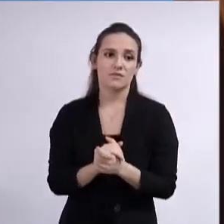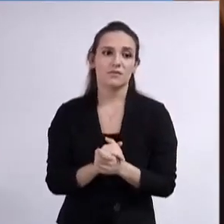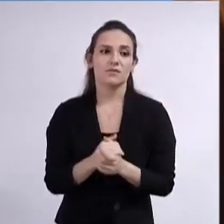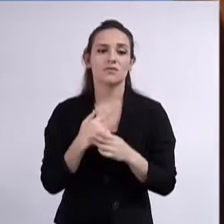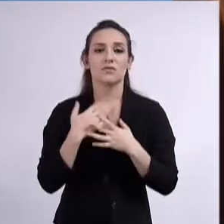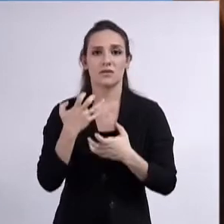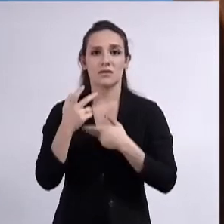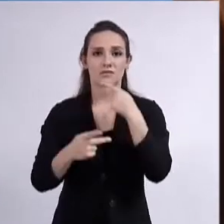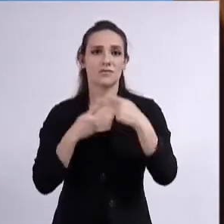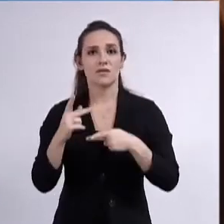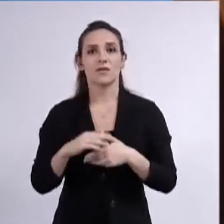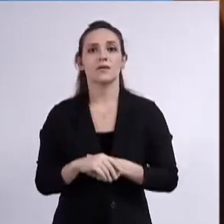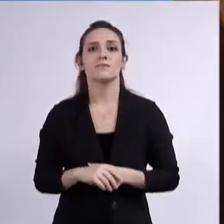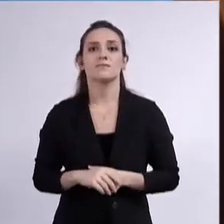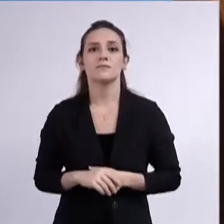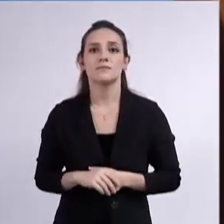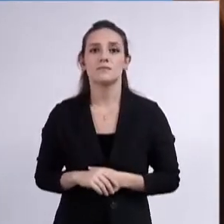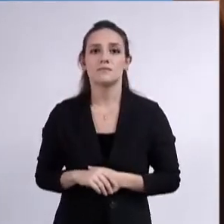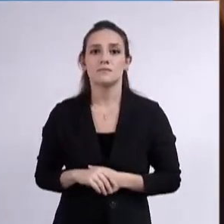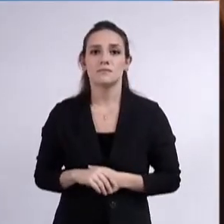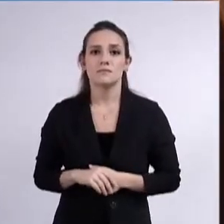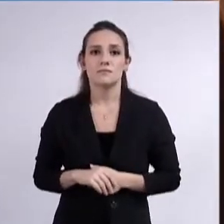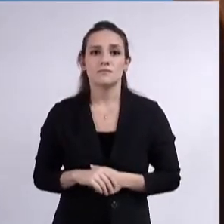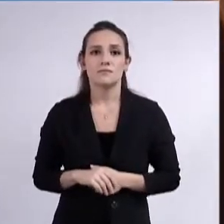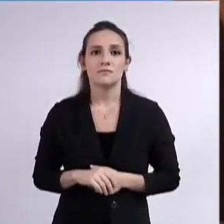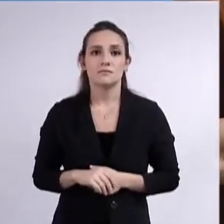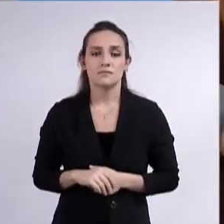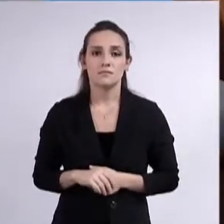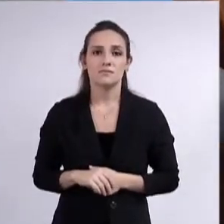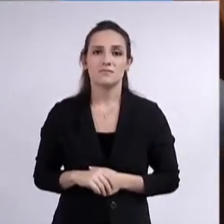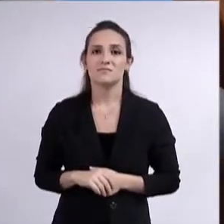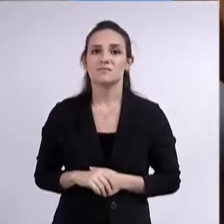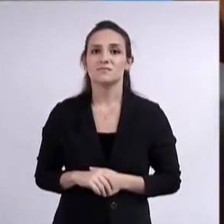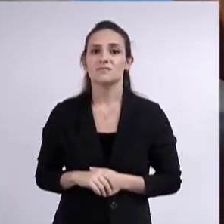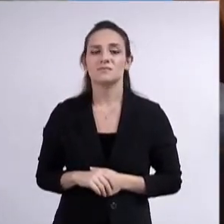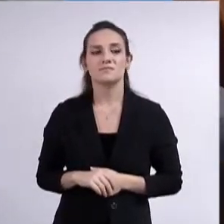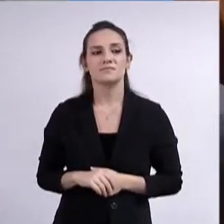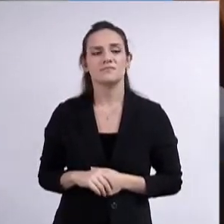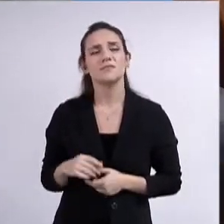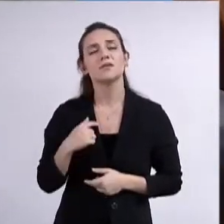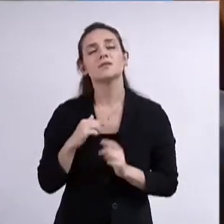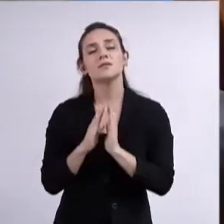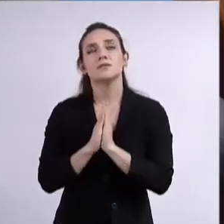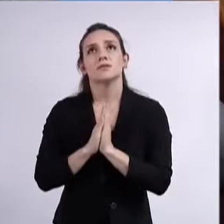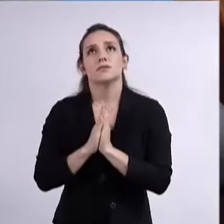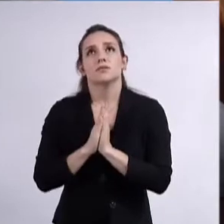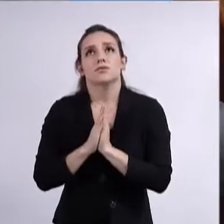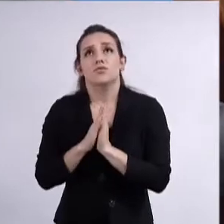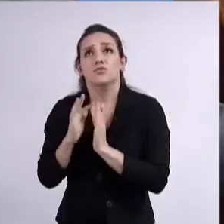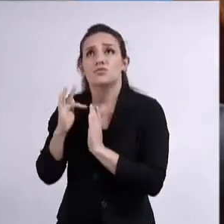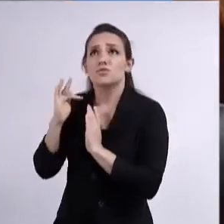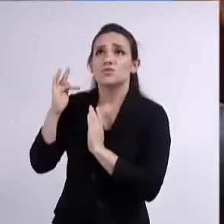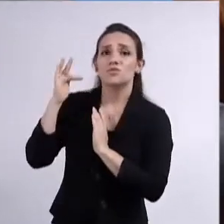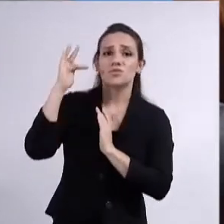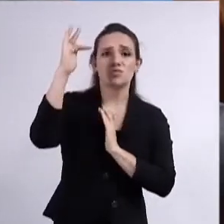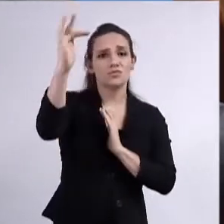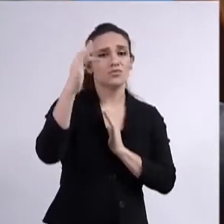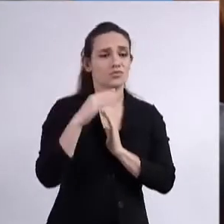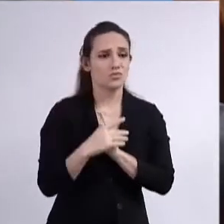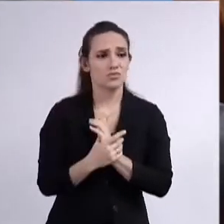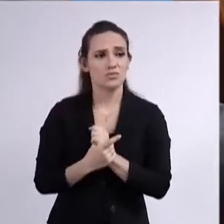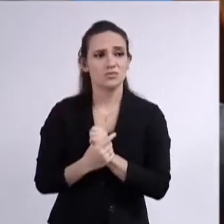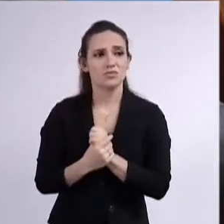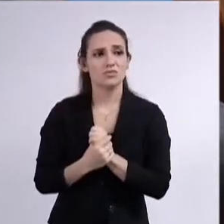aqui dizer que eu imagino um dia ainda a gente poder ver